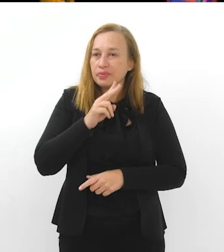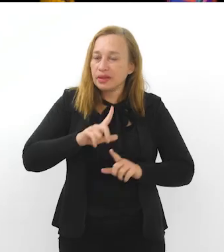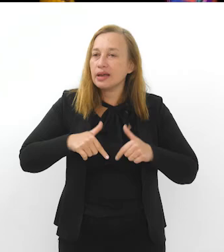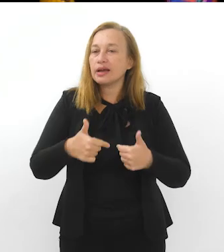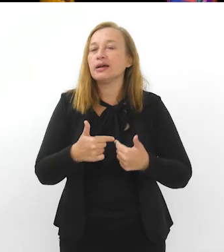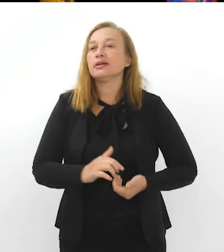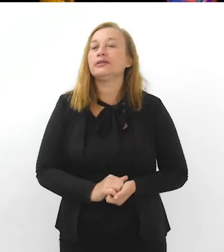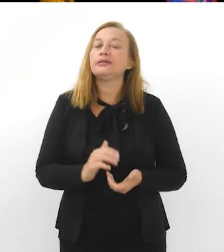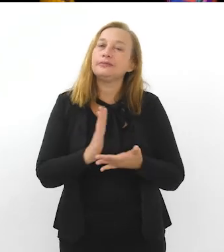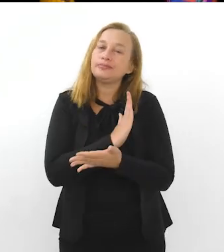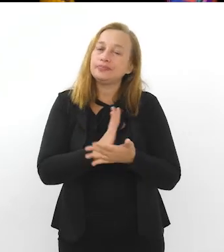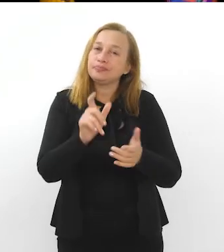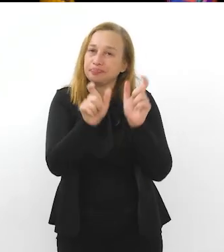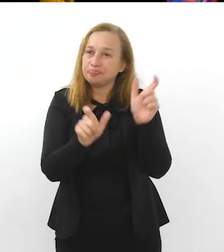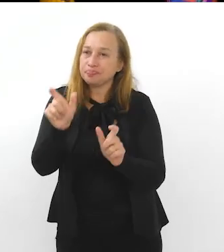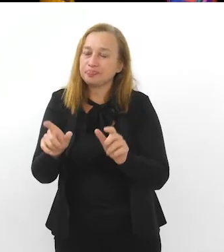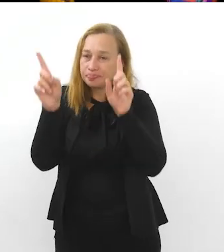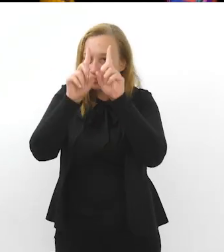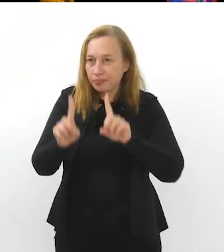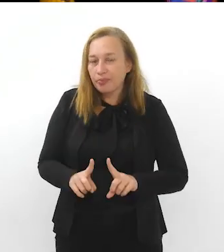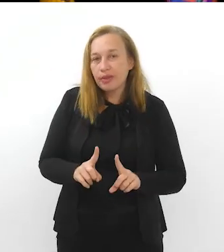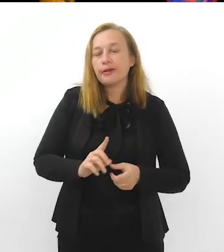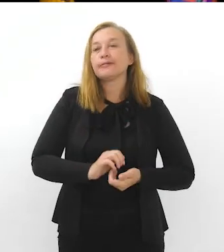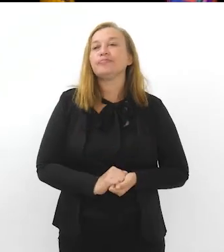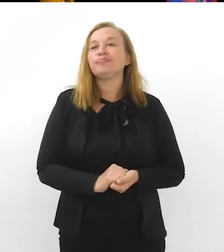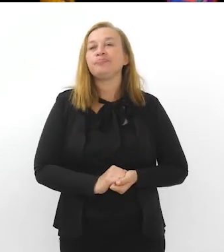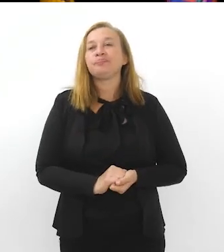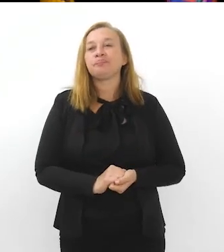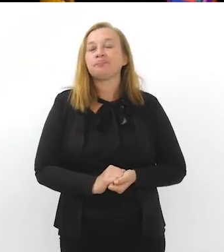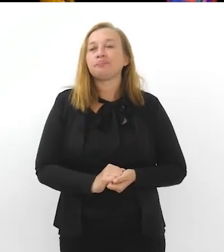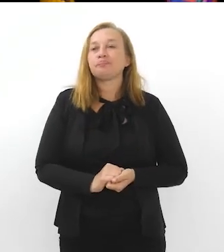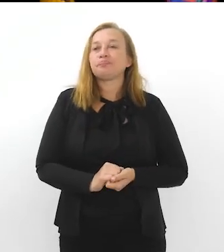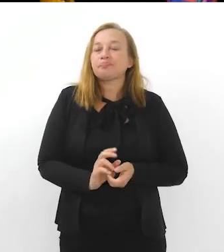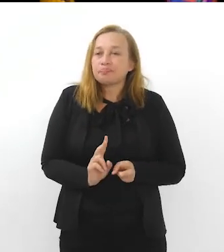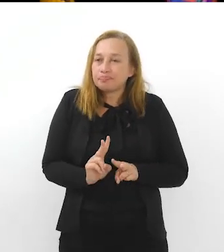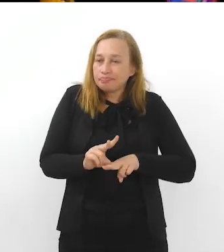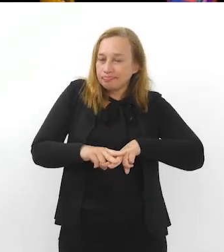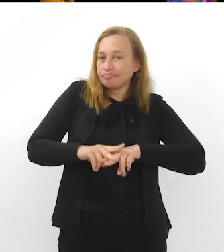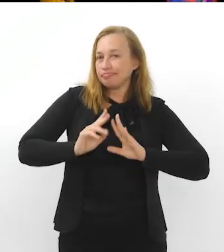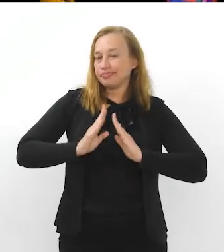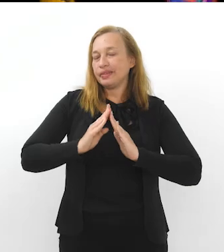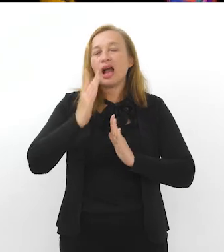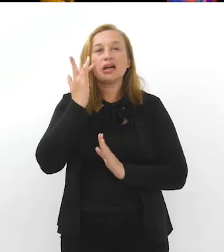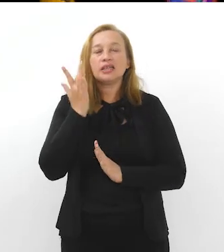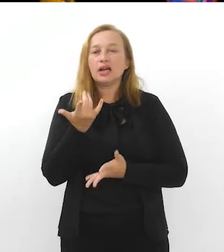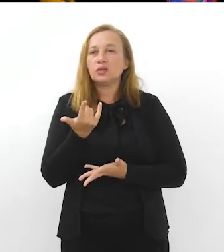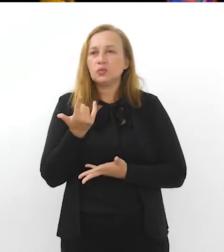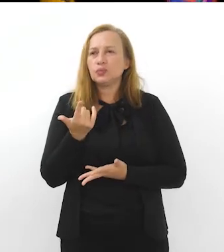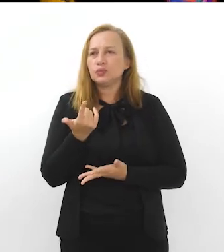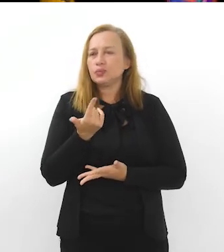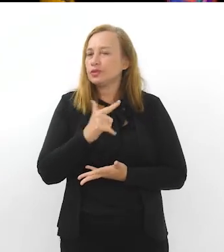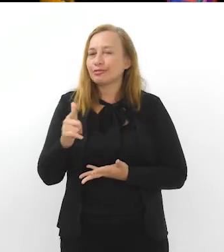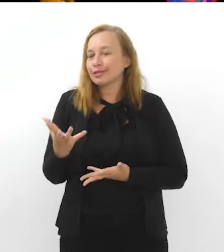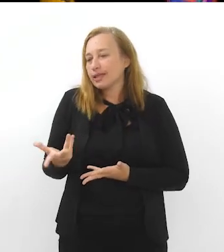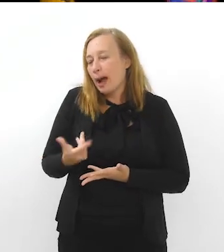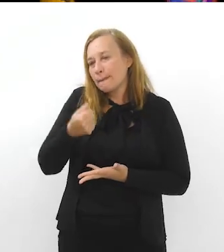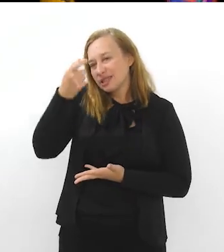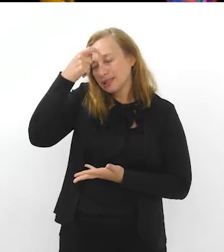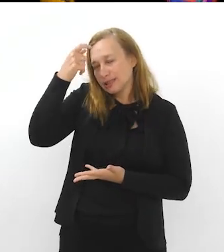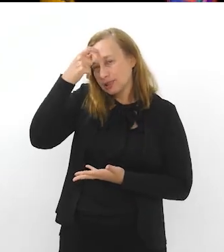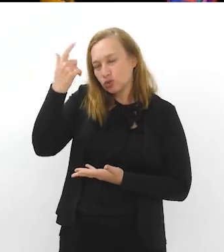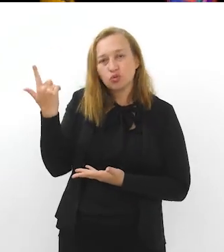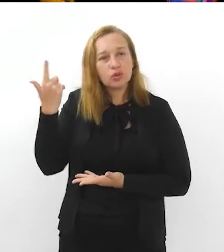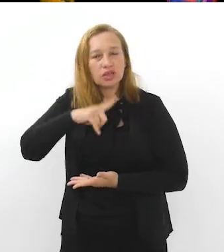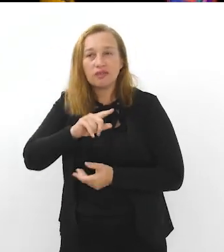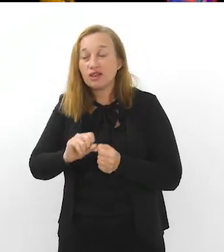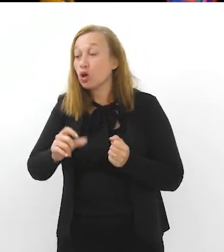Mas muitas pessoas que são deficientes, né, acabam se retraindo, ficando dentro de casa, né, por achar que não tem habilidade,